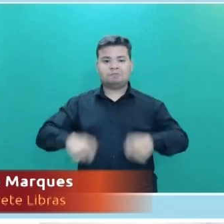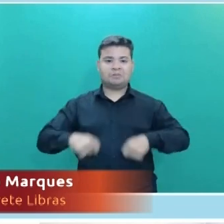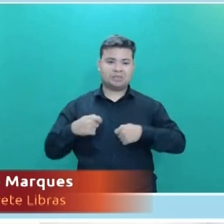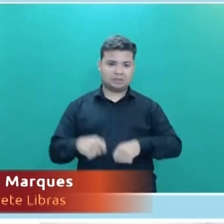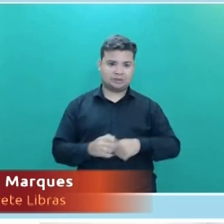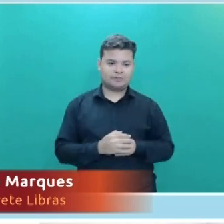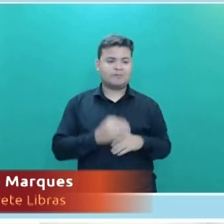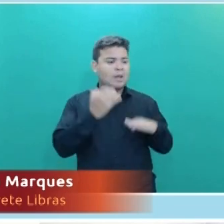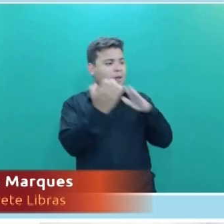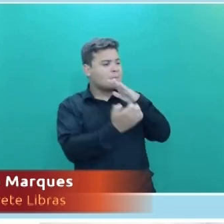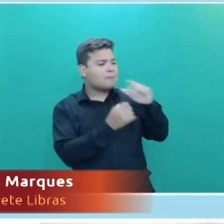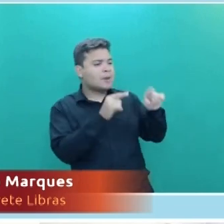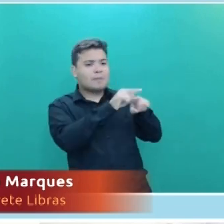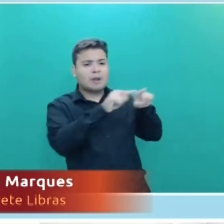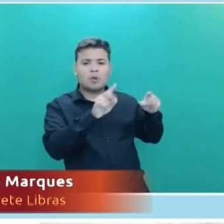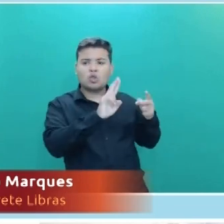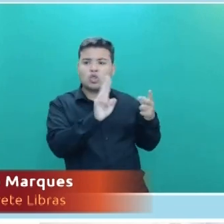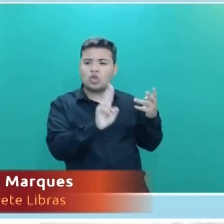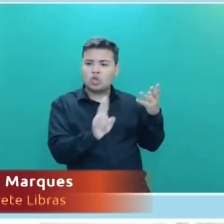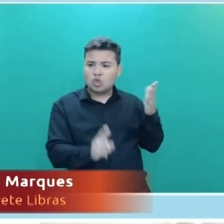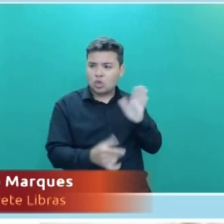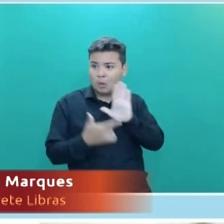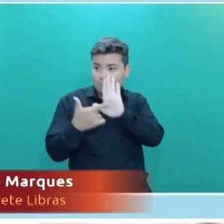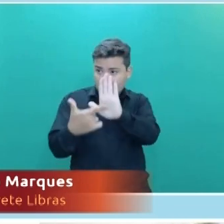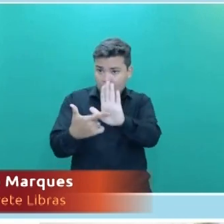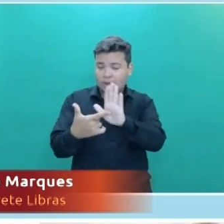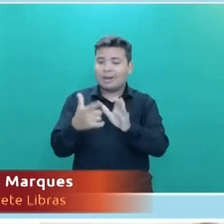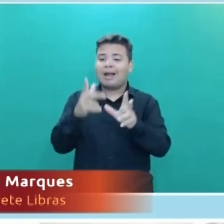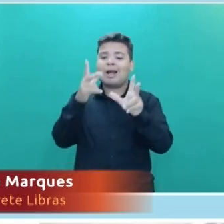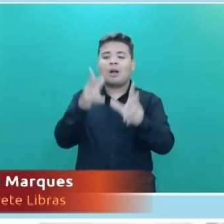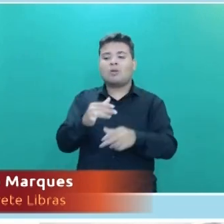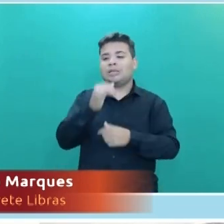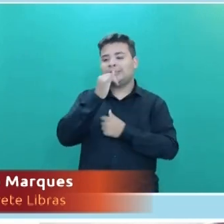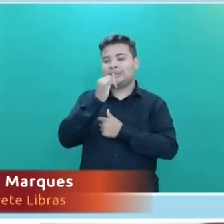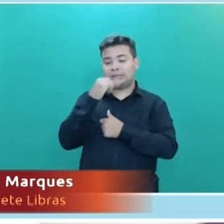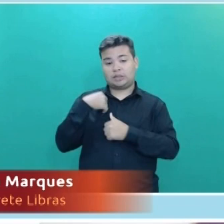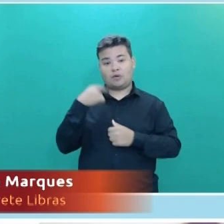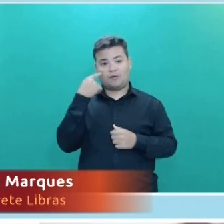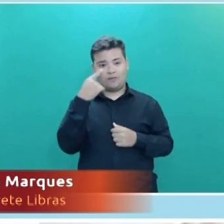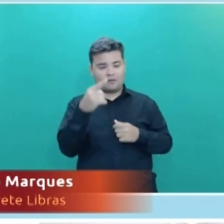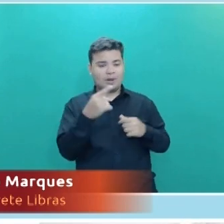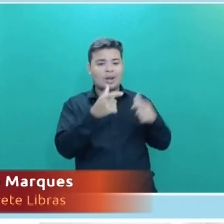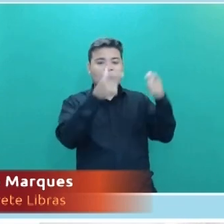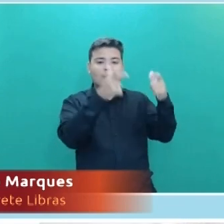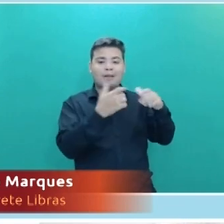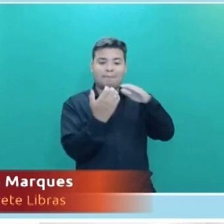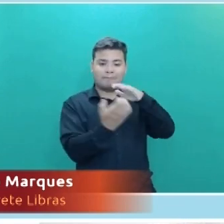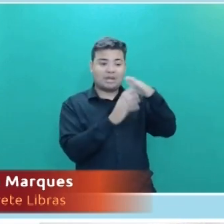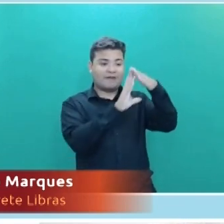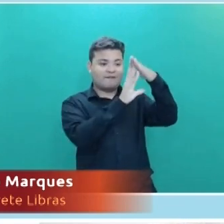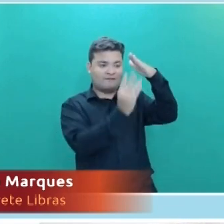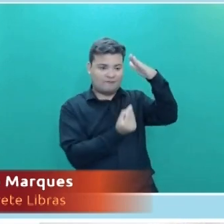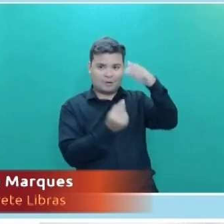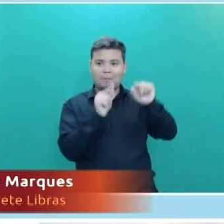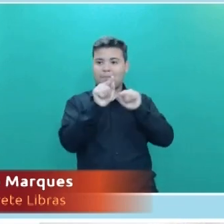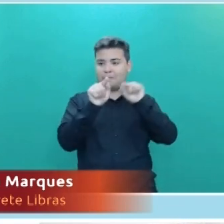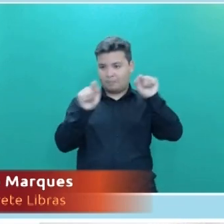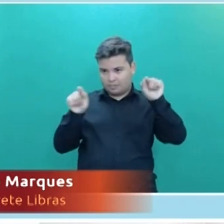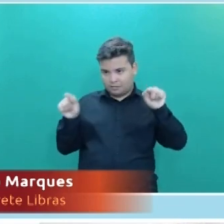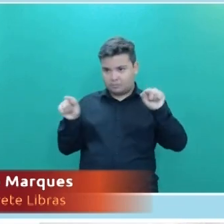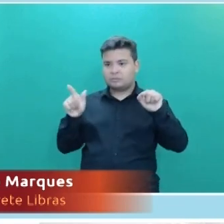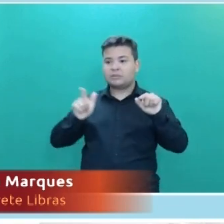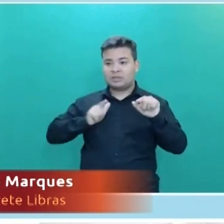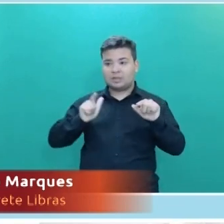empresas envolvidas, inclusive, eu fiquei sabendo que essas 3 vinícolas, feiras foram